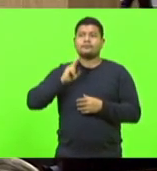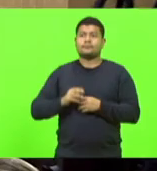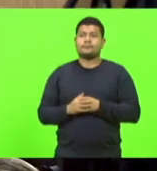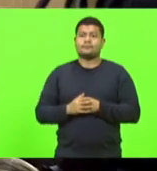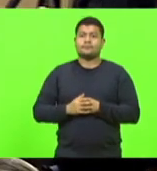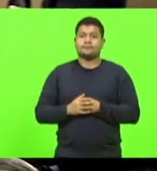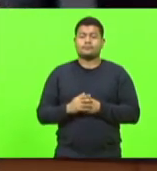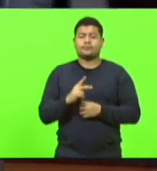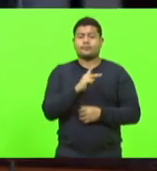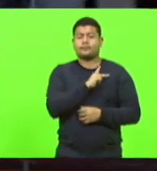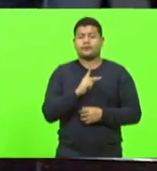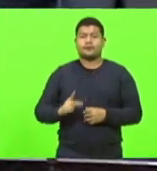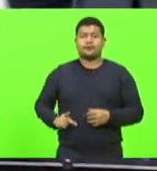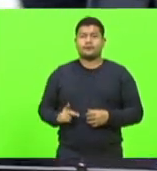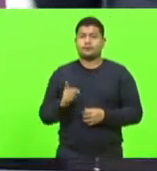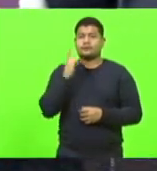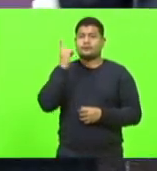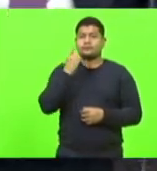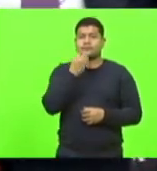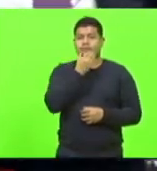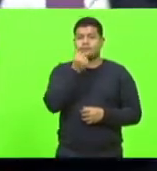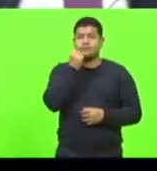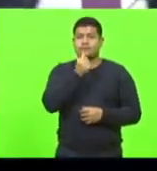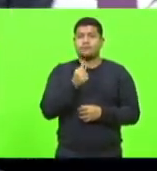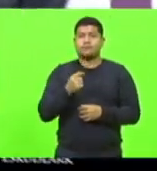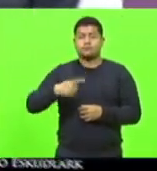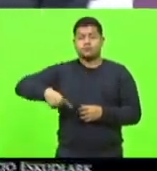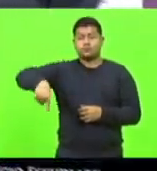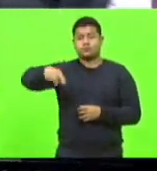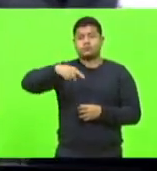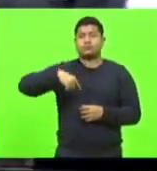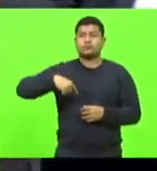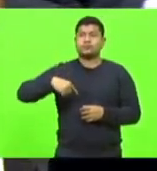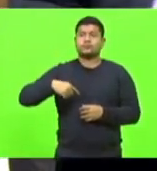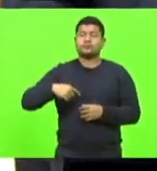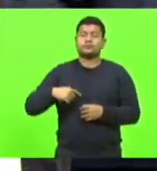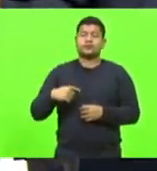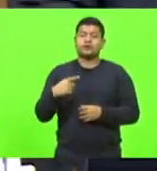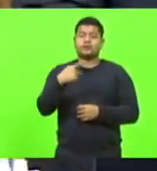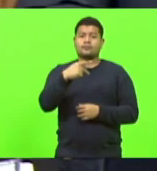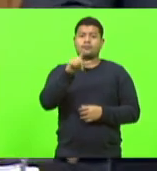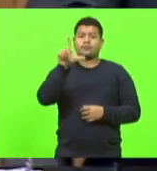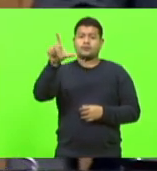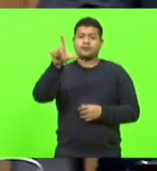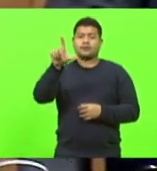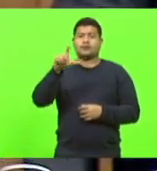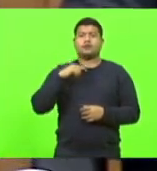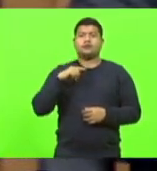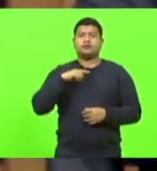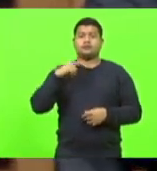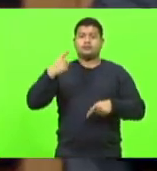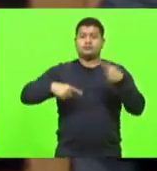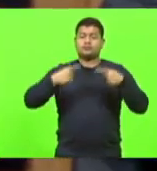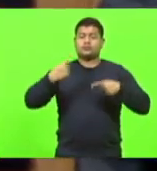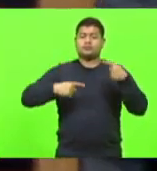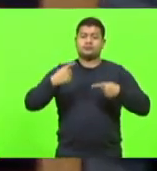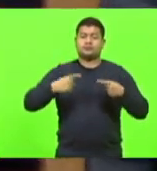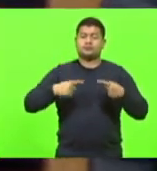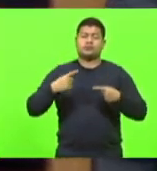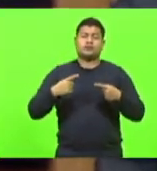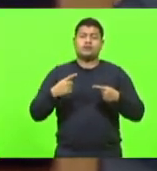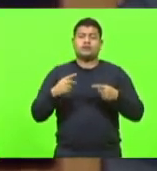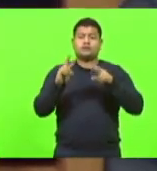o senhor presidente senhores deputados nós do pl nós temos uma discussão interna a respeito